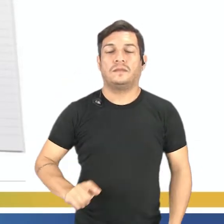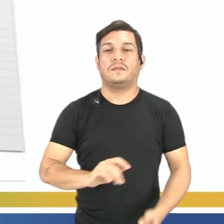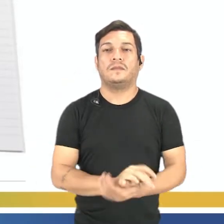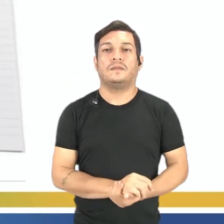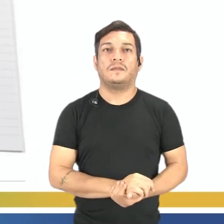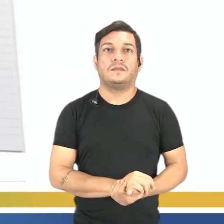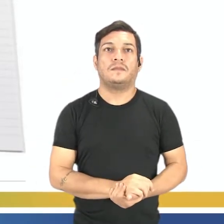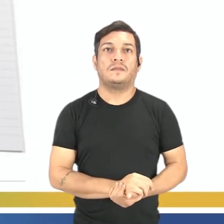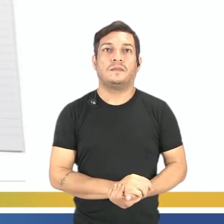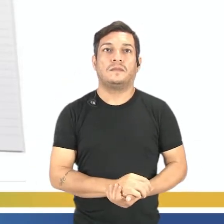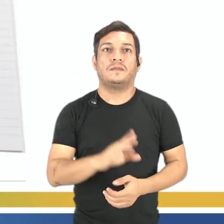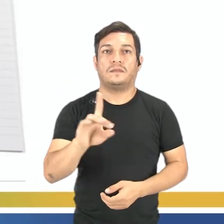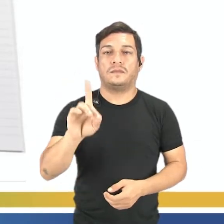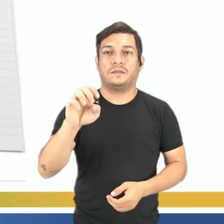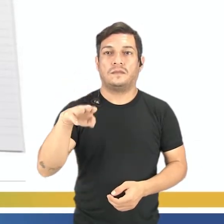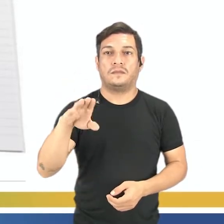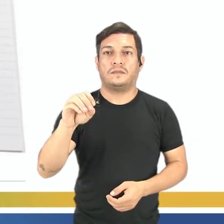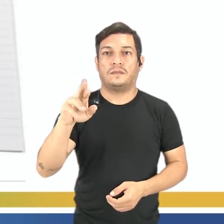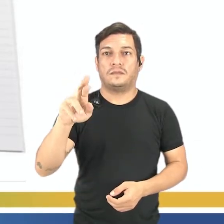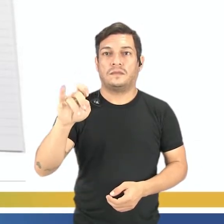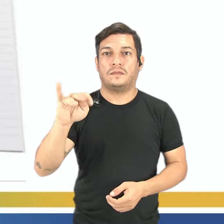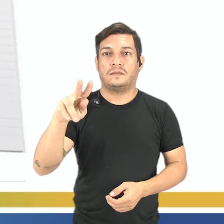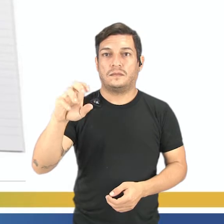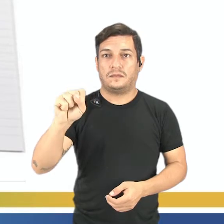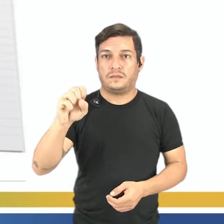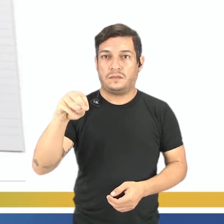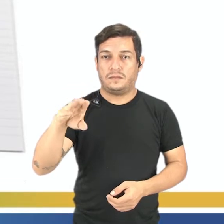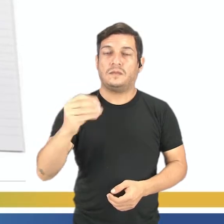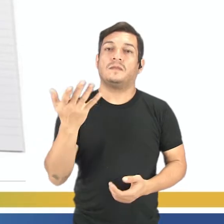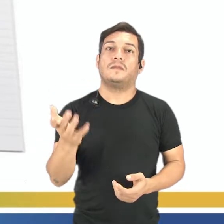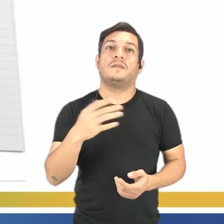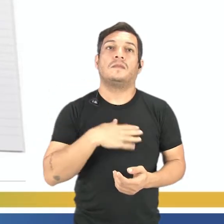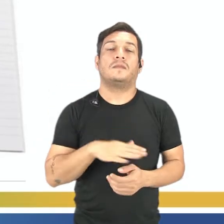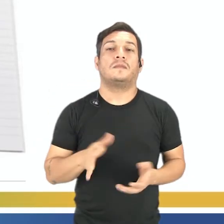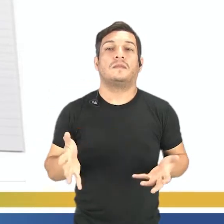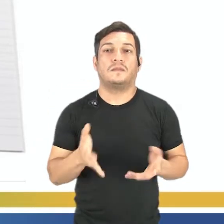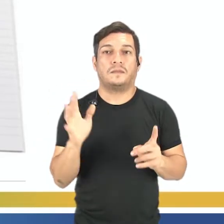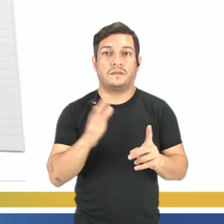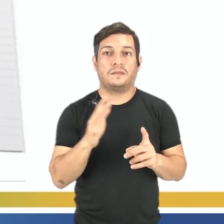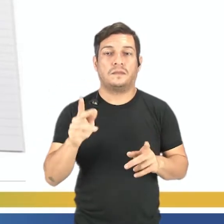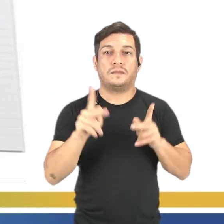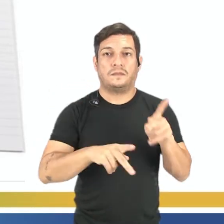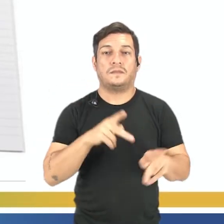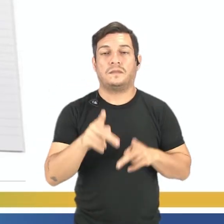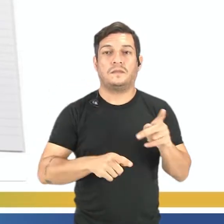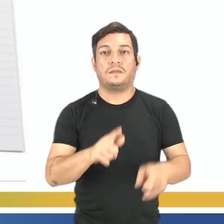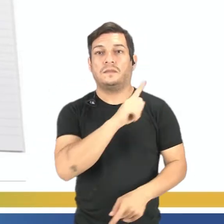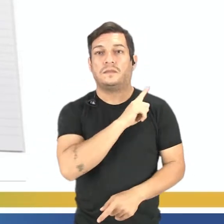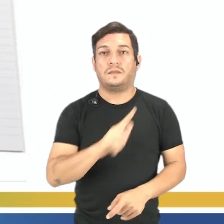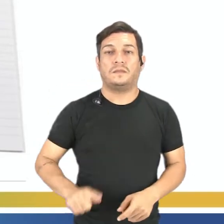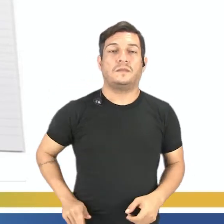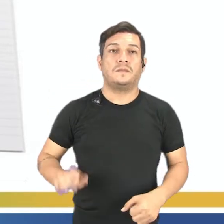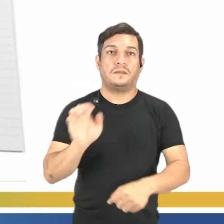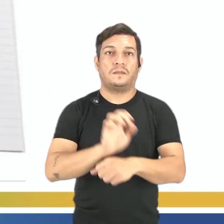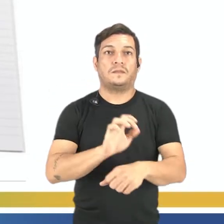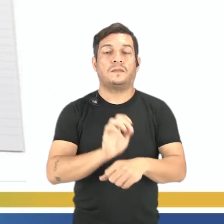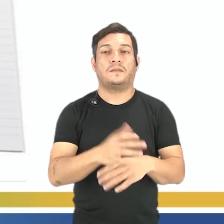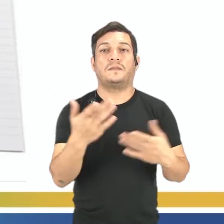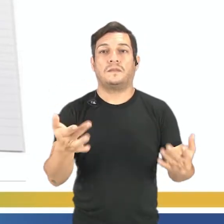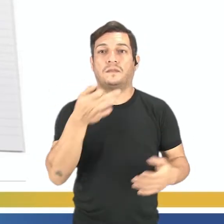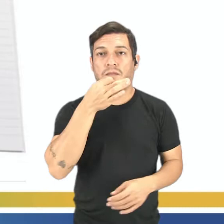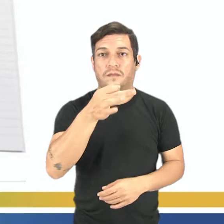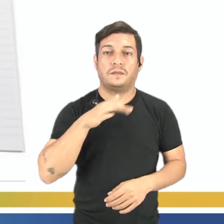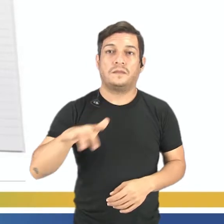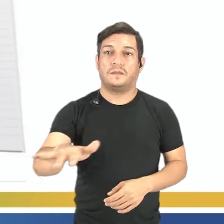Democratismo, a influência do povo no governo de um Estado. Então, a democracia é